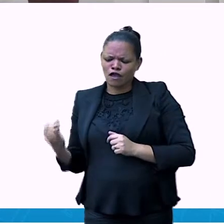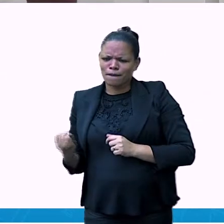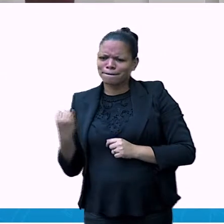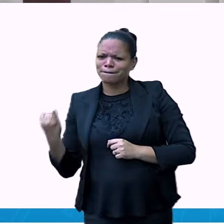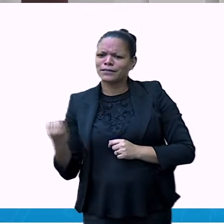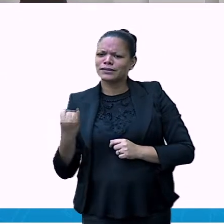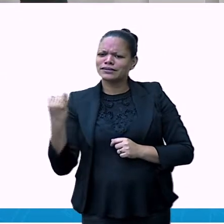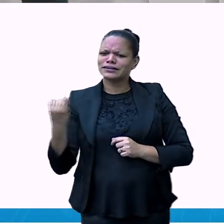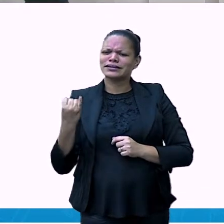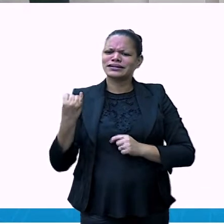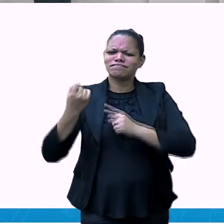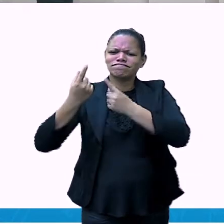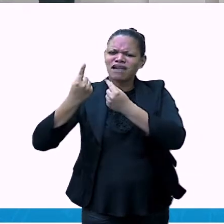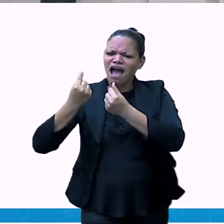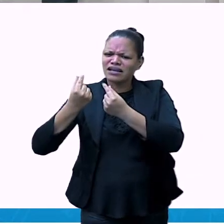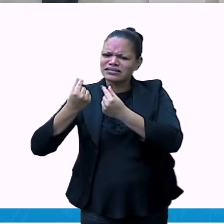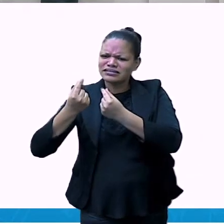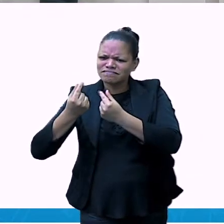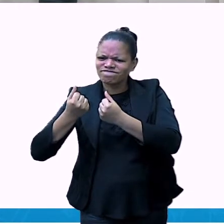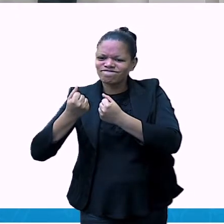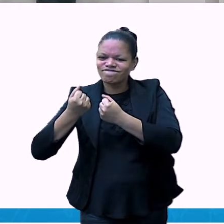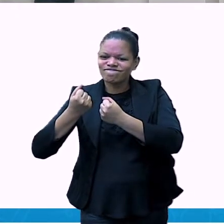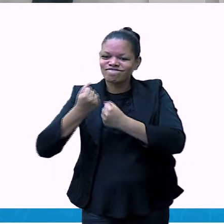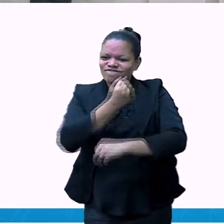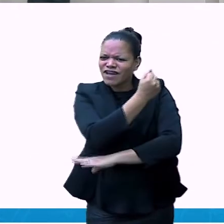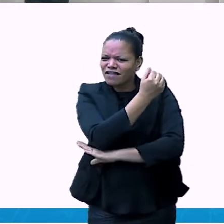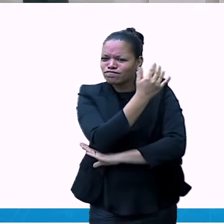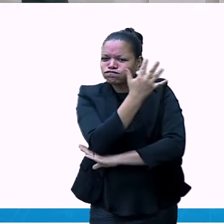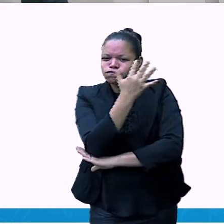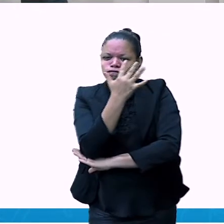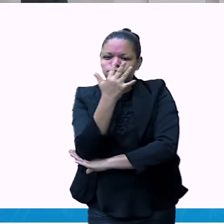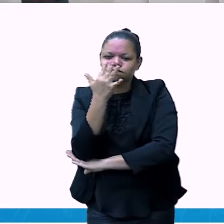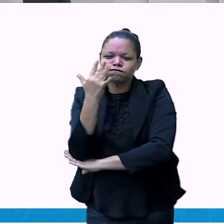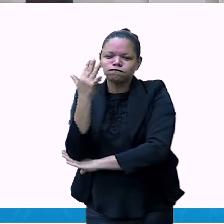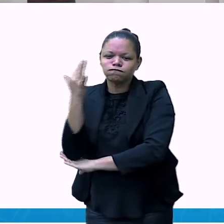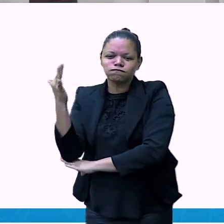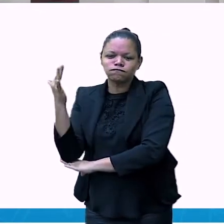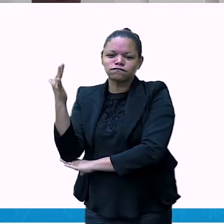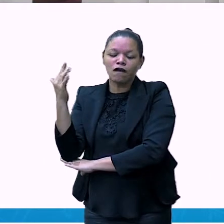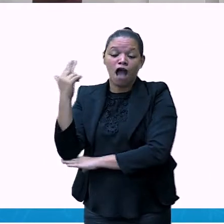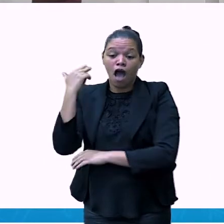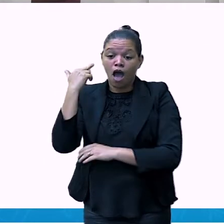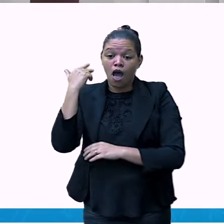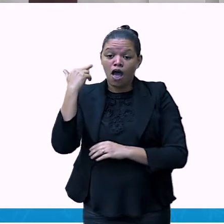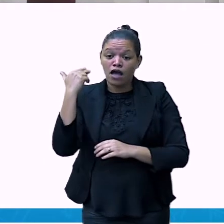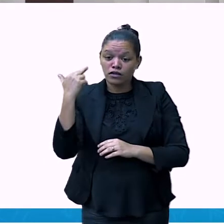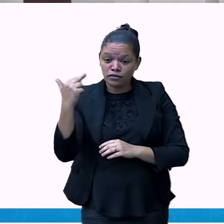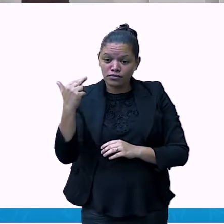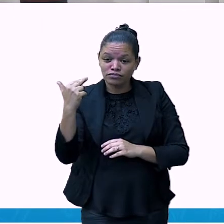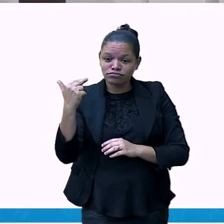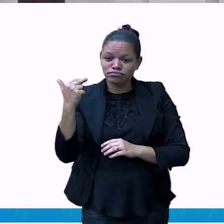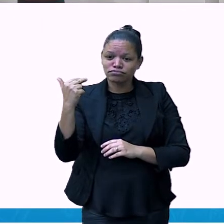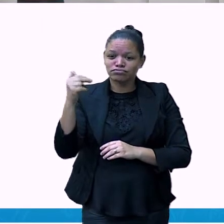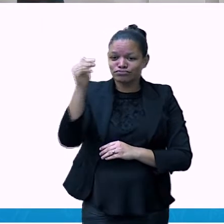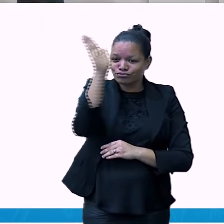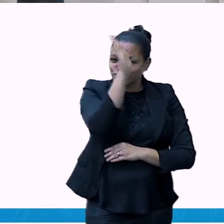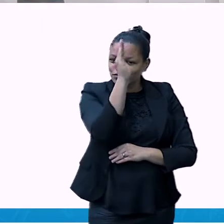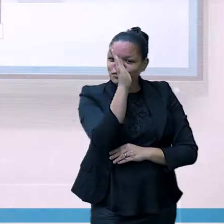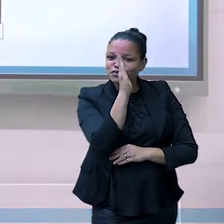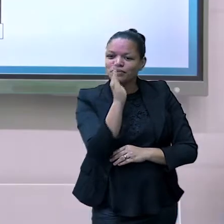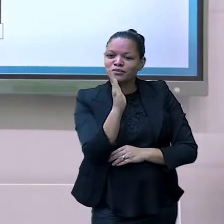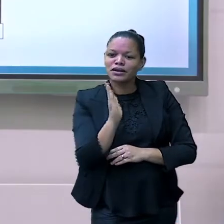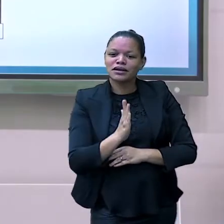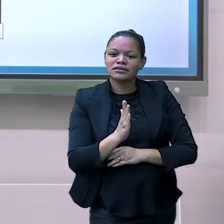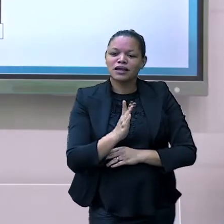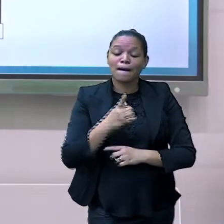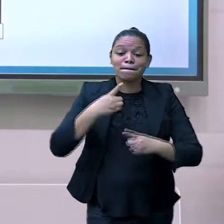país. Então, o minério de ferro serve para quê? Para a construção de peças automotivas, de carros, né? Nós mandamos esse produto